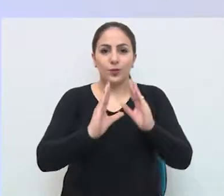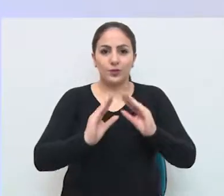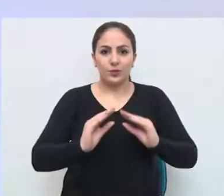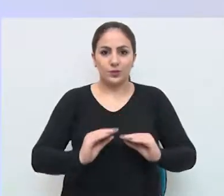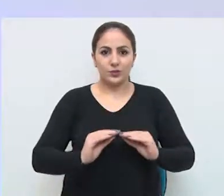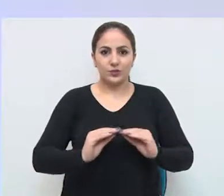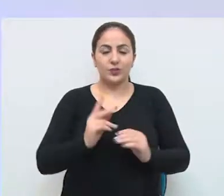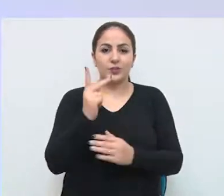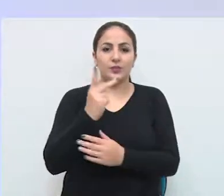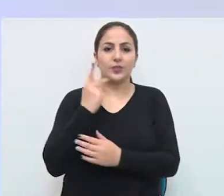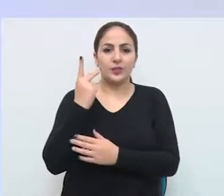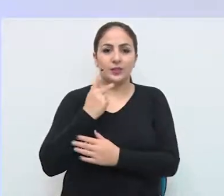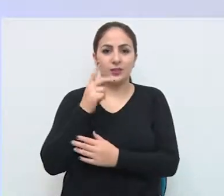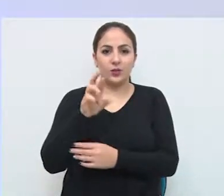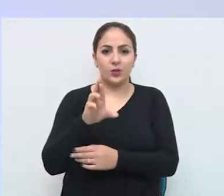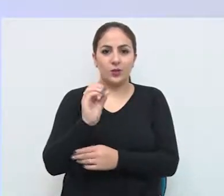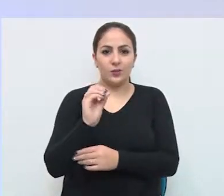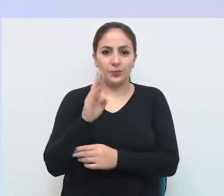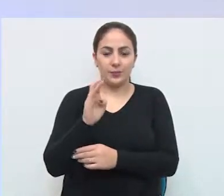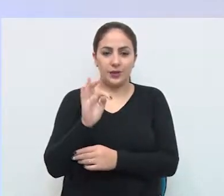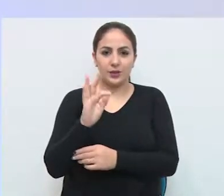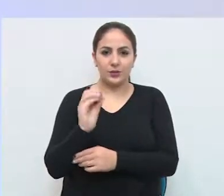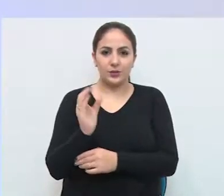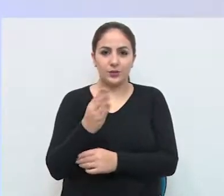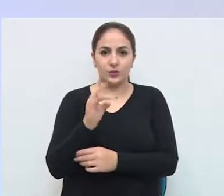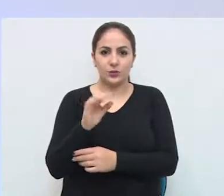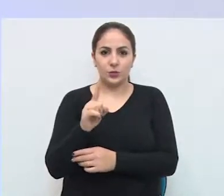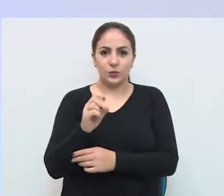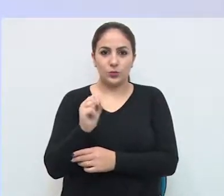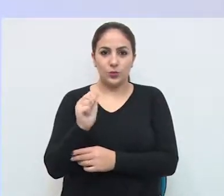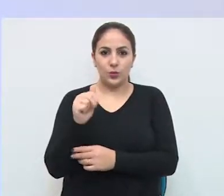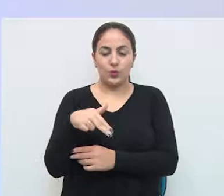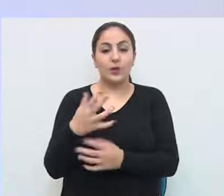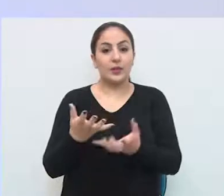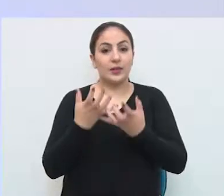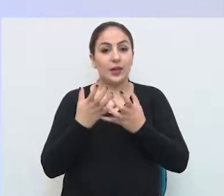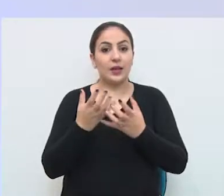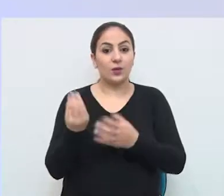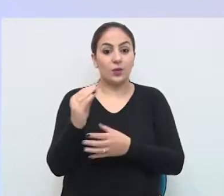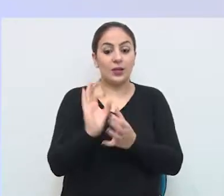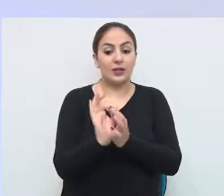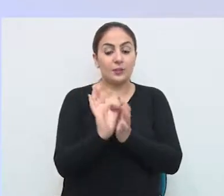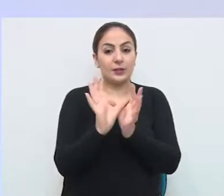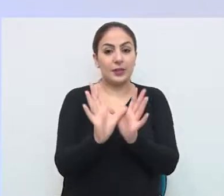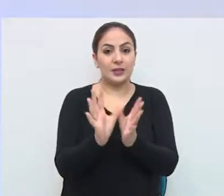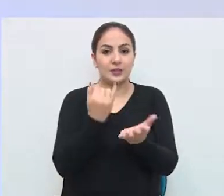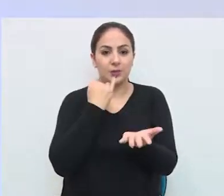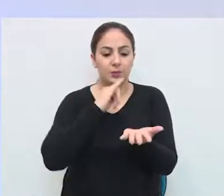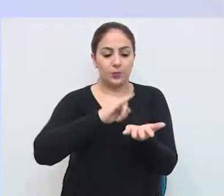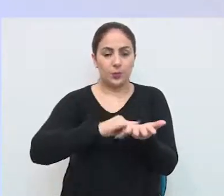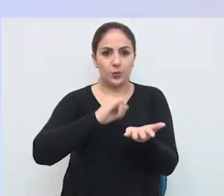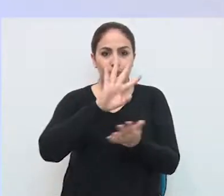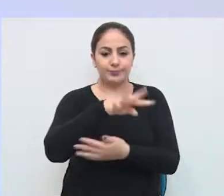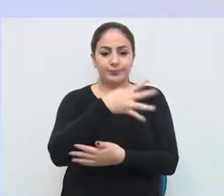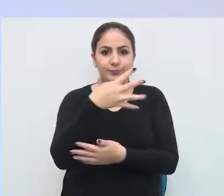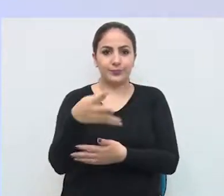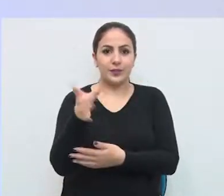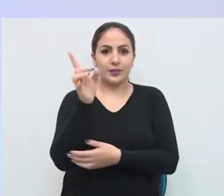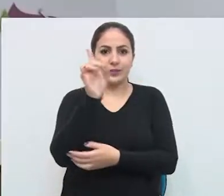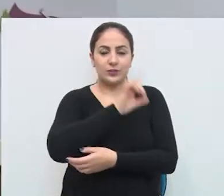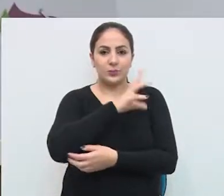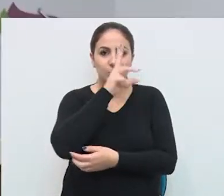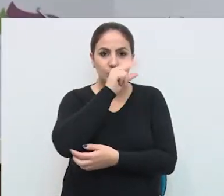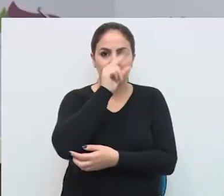Boa noite. Vereador Roberto Gabriel Tozon quer inserir o Dia da Liberdade de Impostos no calendário do